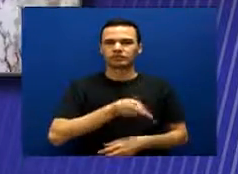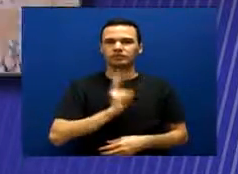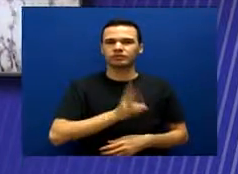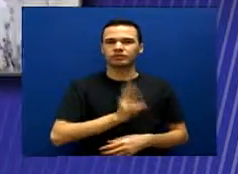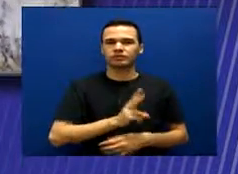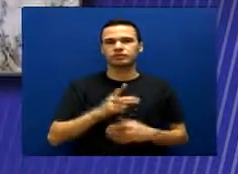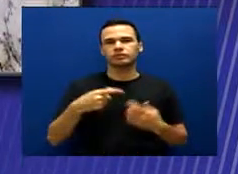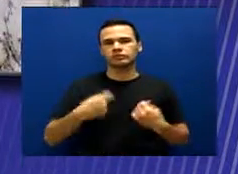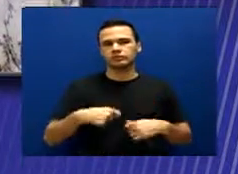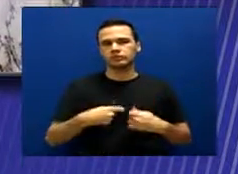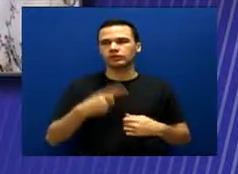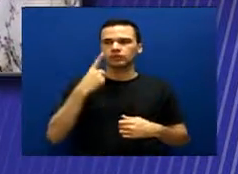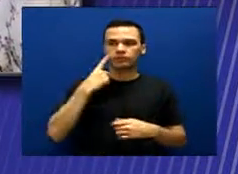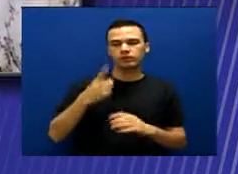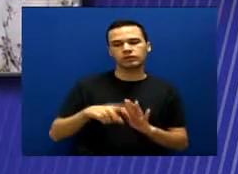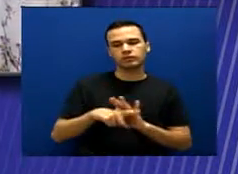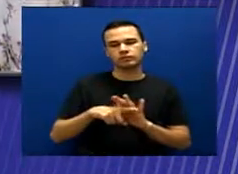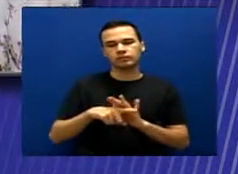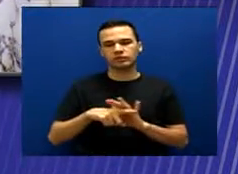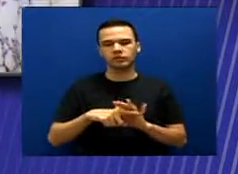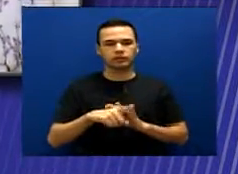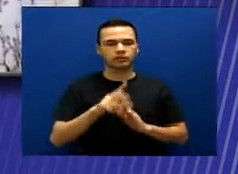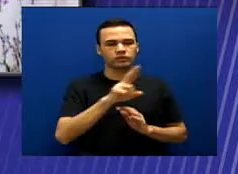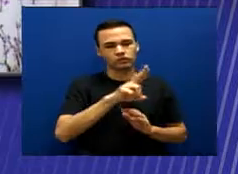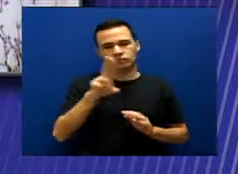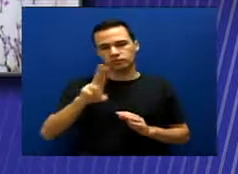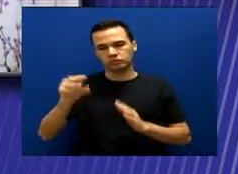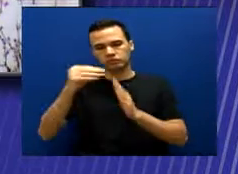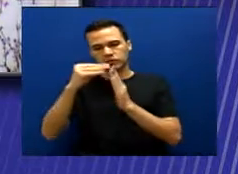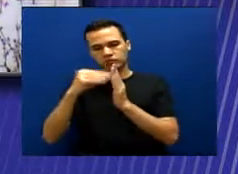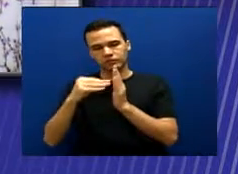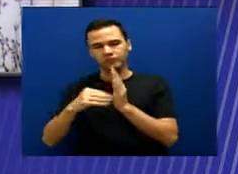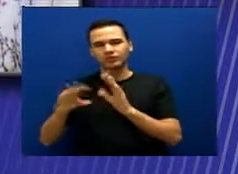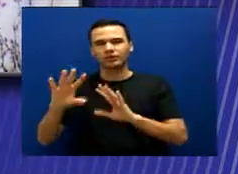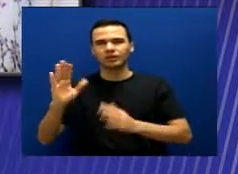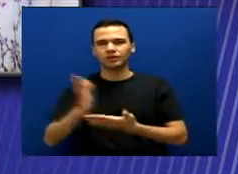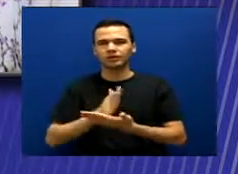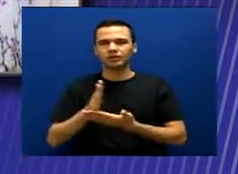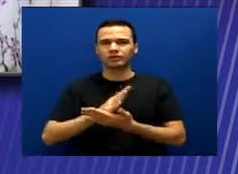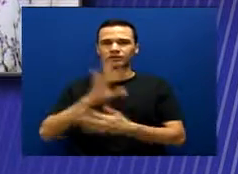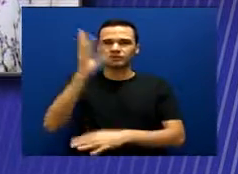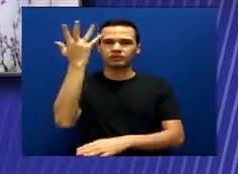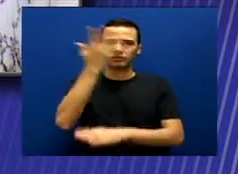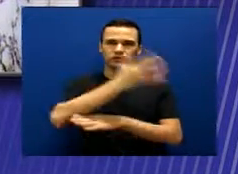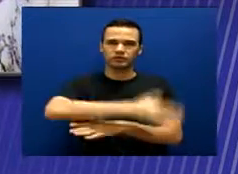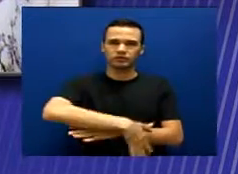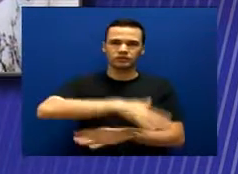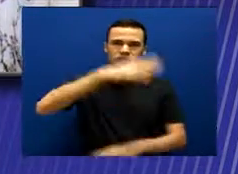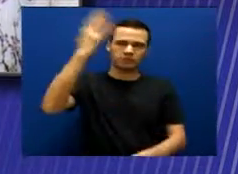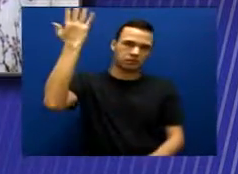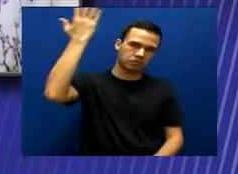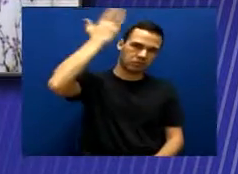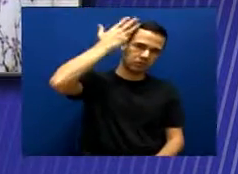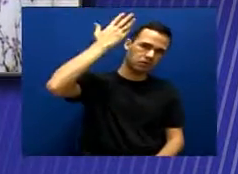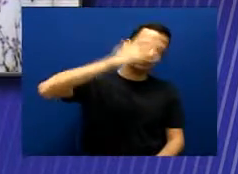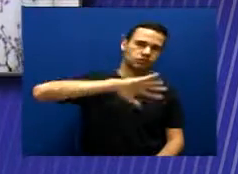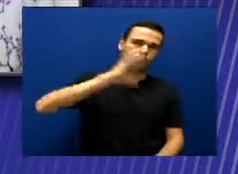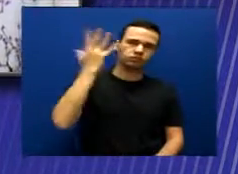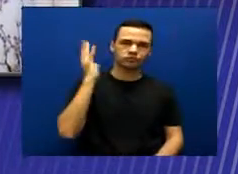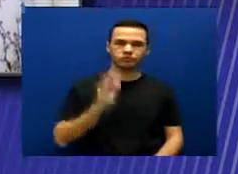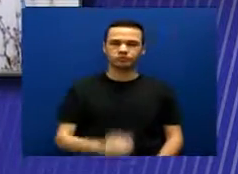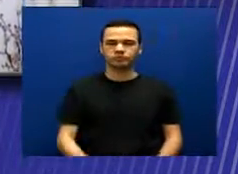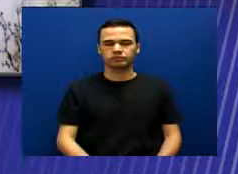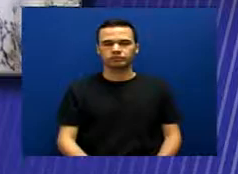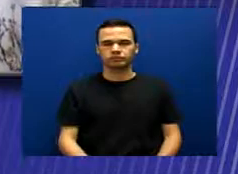um inventário das árvores da cidade. Até, teve até árvore que caiu uns pedaços na cabeça de autoridades por aí, não